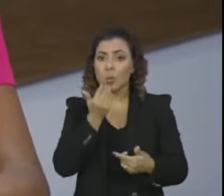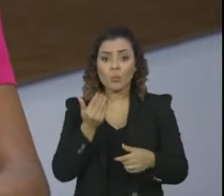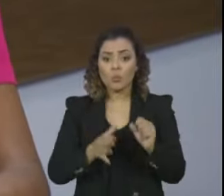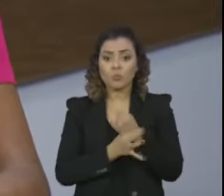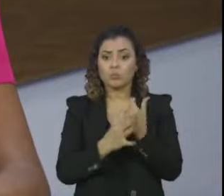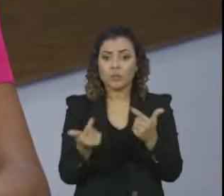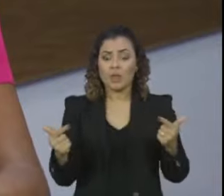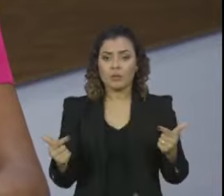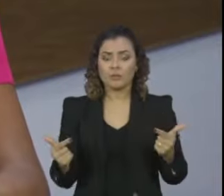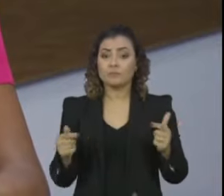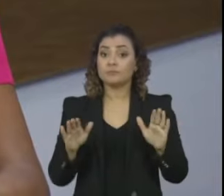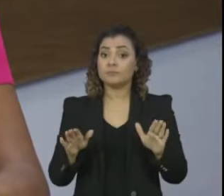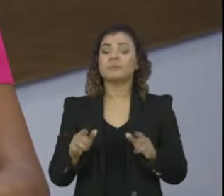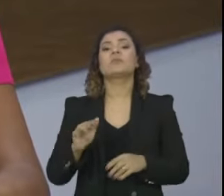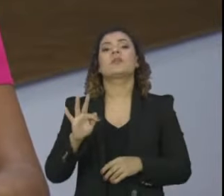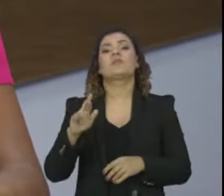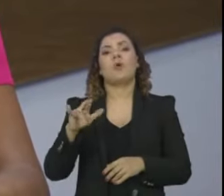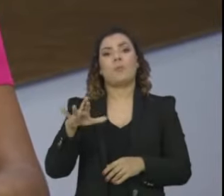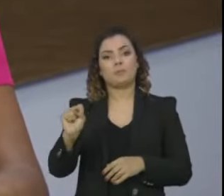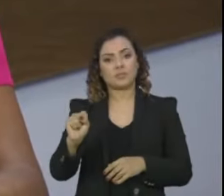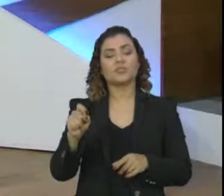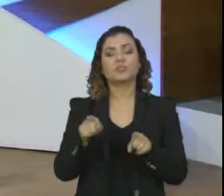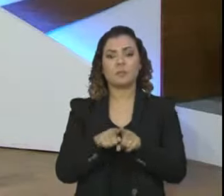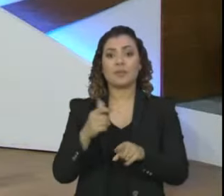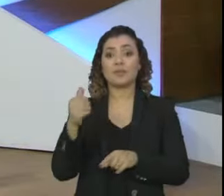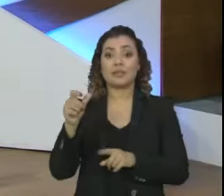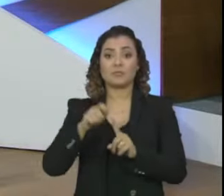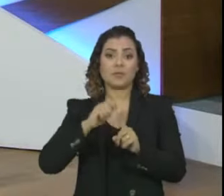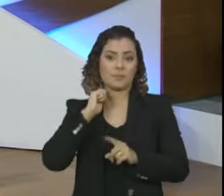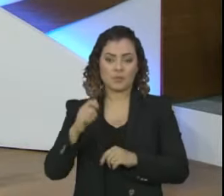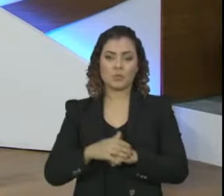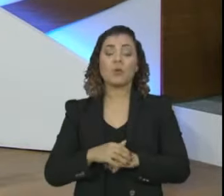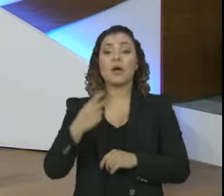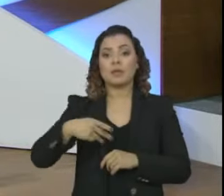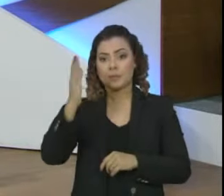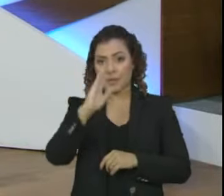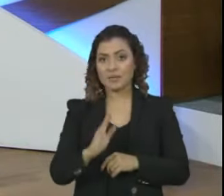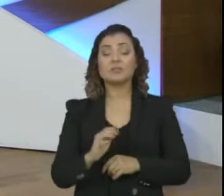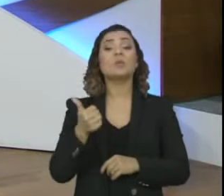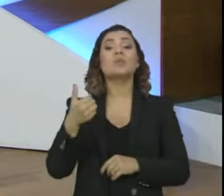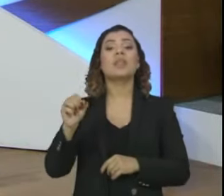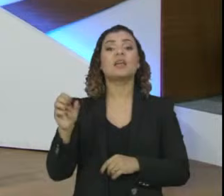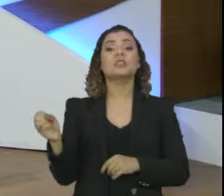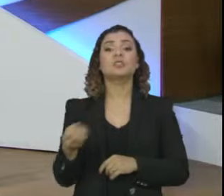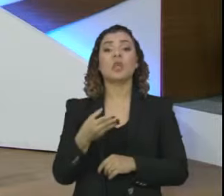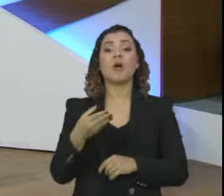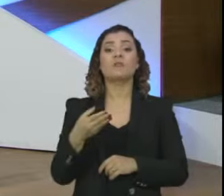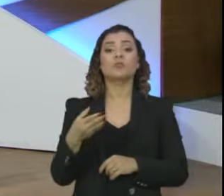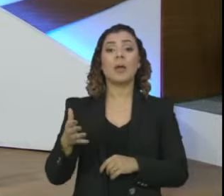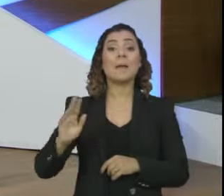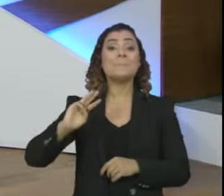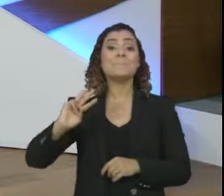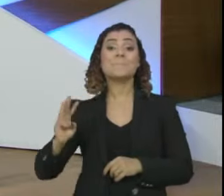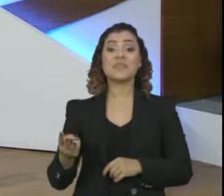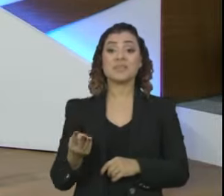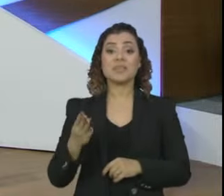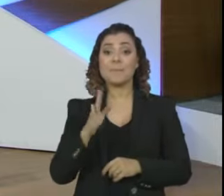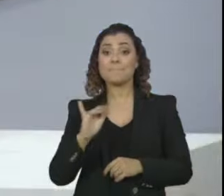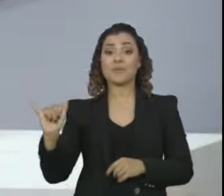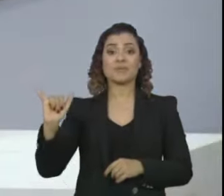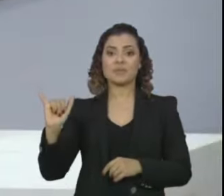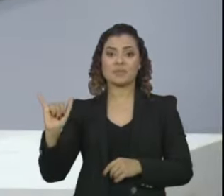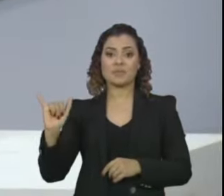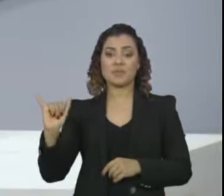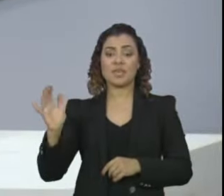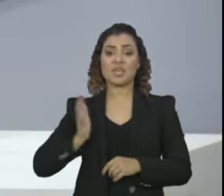comida na mesa manchete da Ford Dez de Abril trouxe que o Brasil tem 10 novos billion o ranking de 2021 e